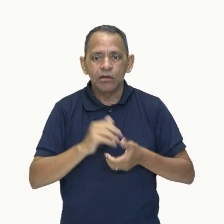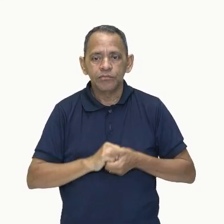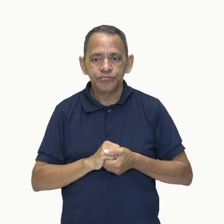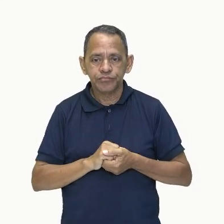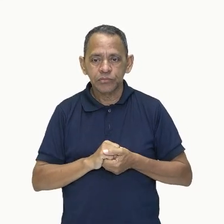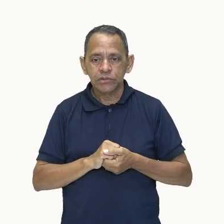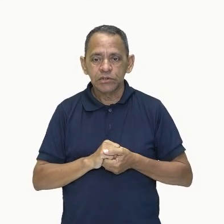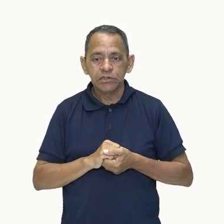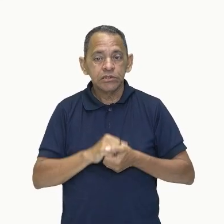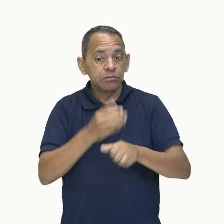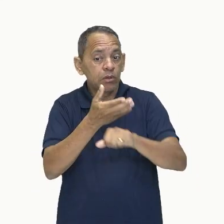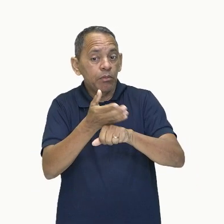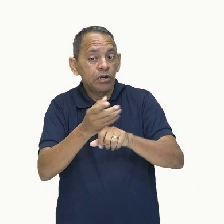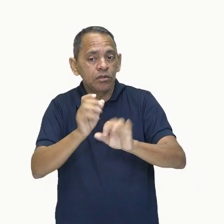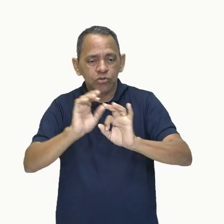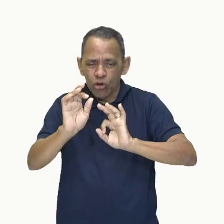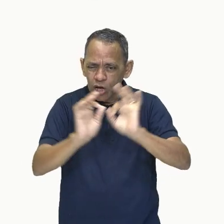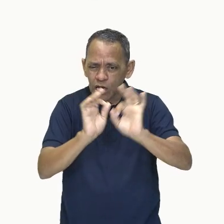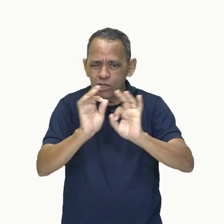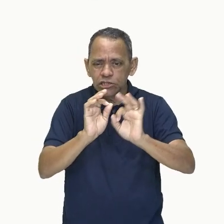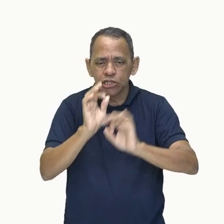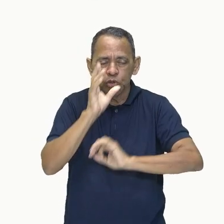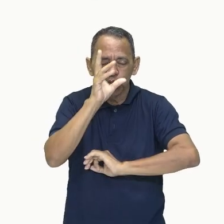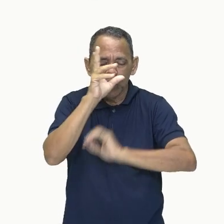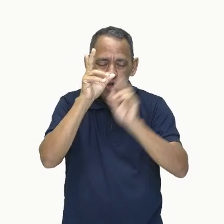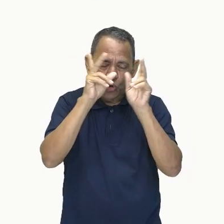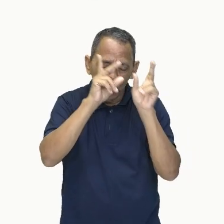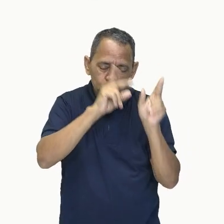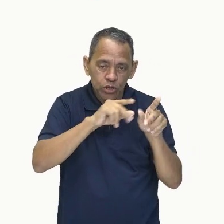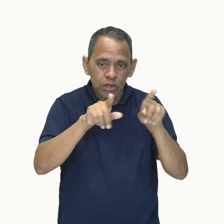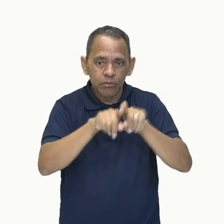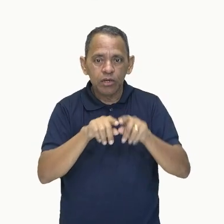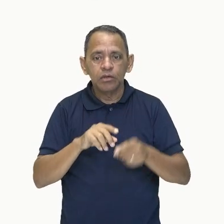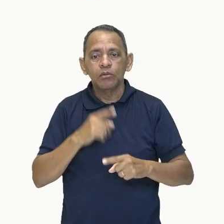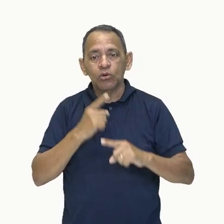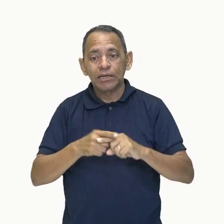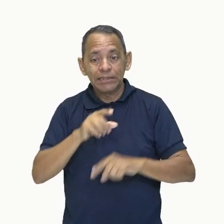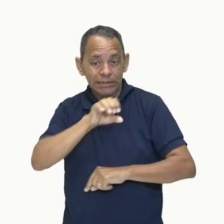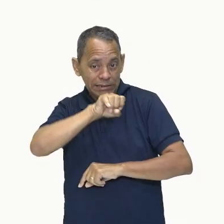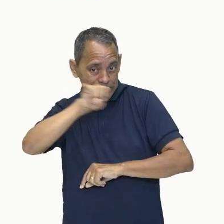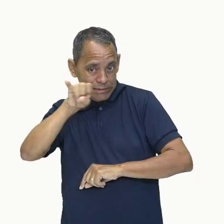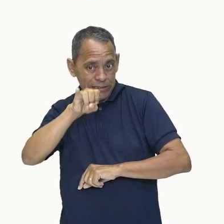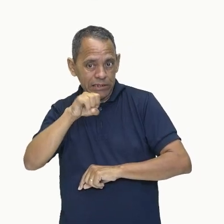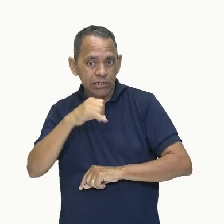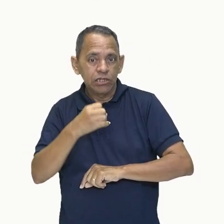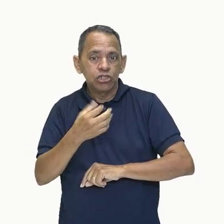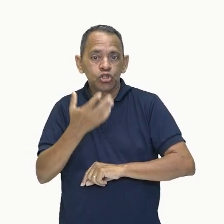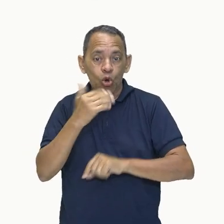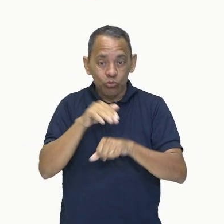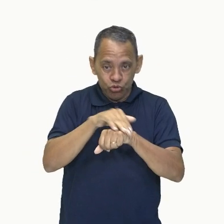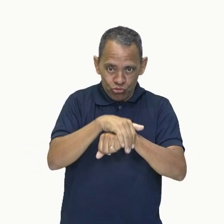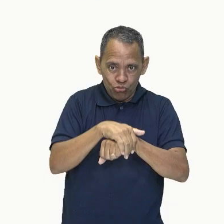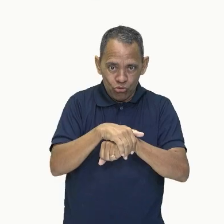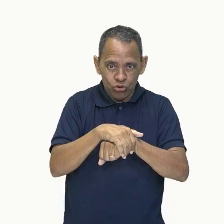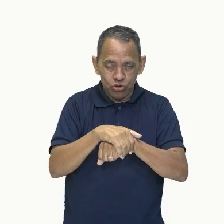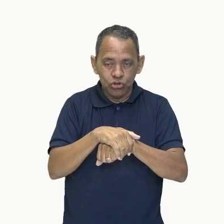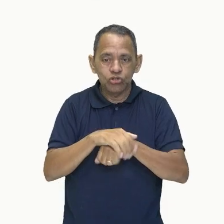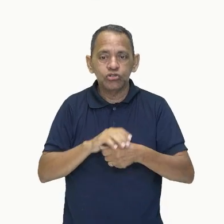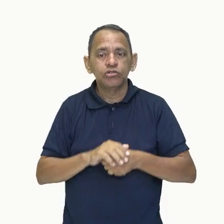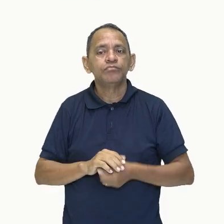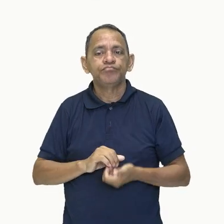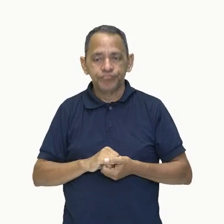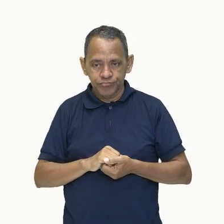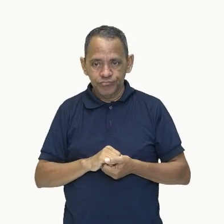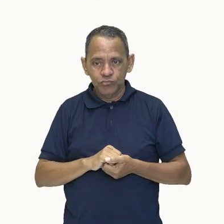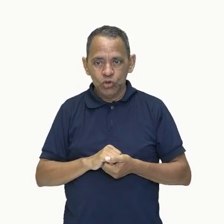você não vai conseguir dormir direito. Ah, professor, então é por isso que eu não durmo direito? Exatamente, porque os